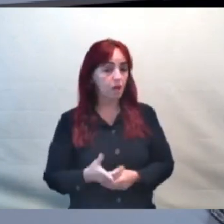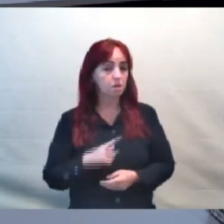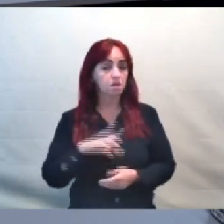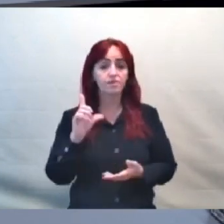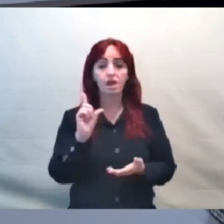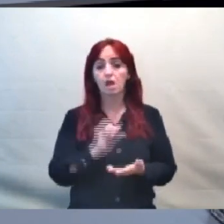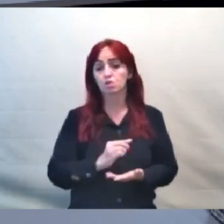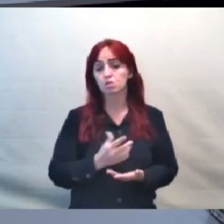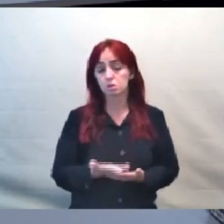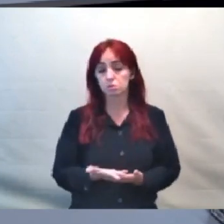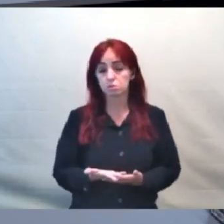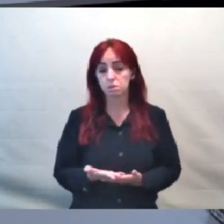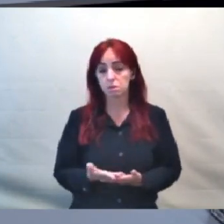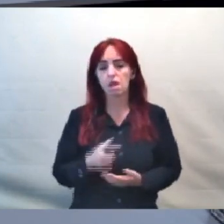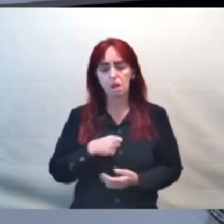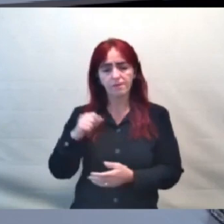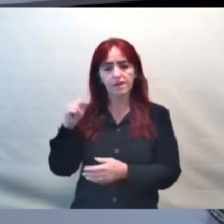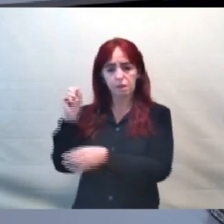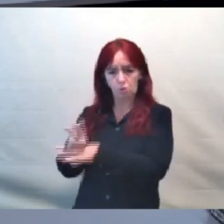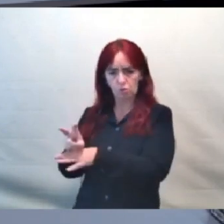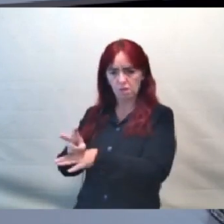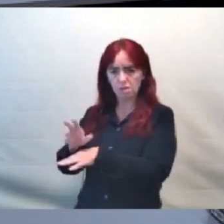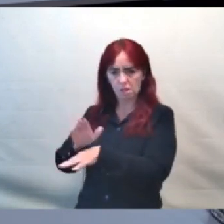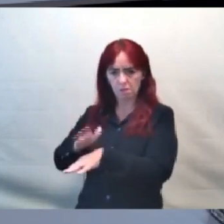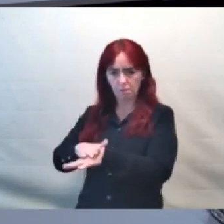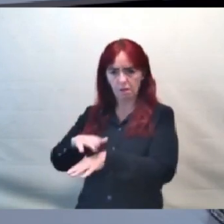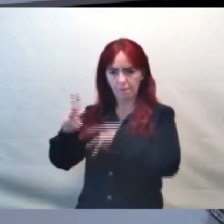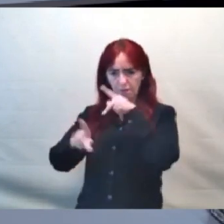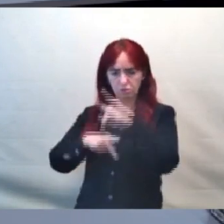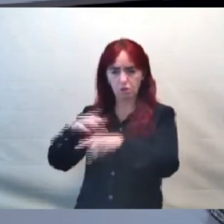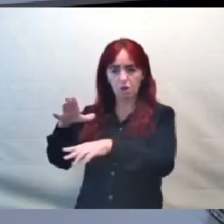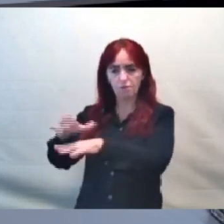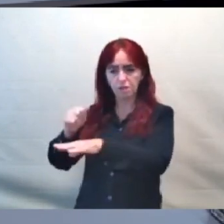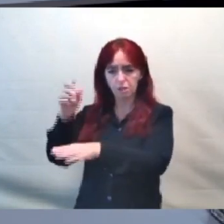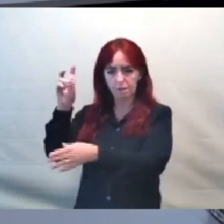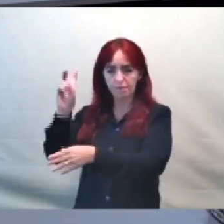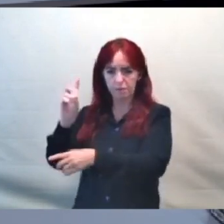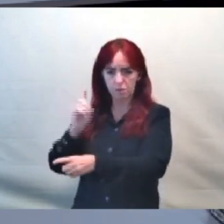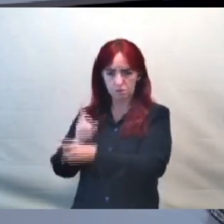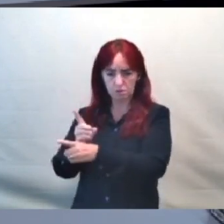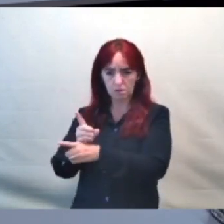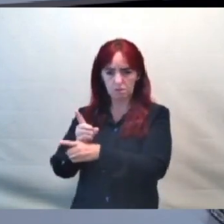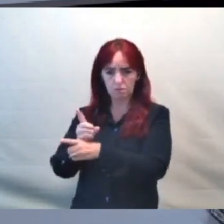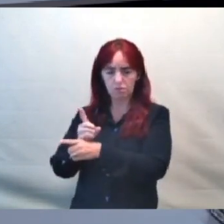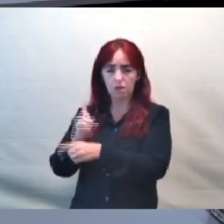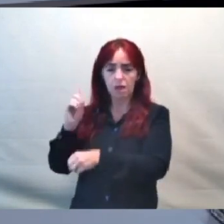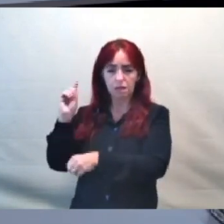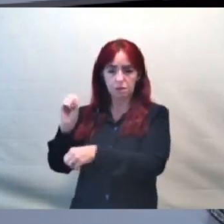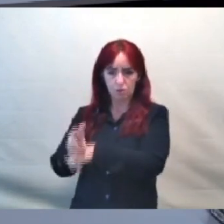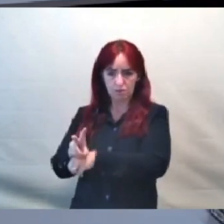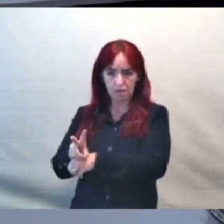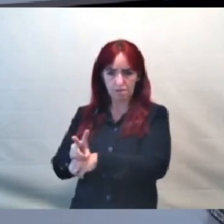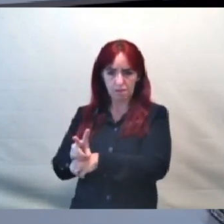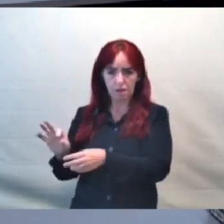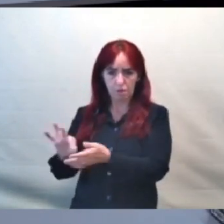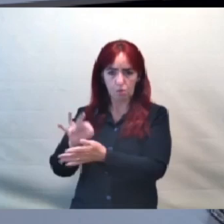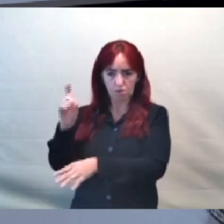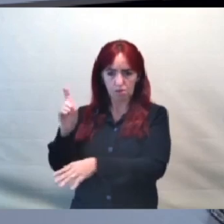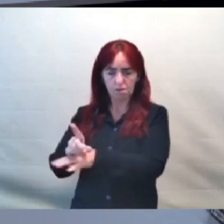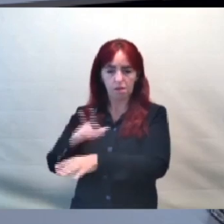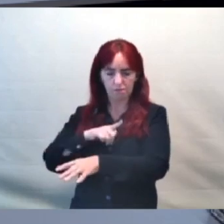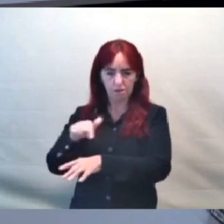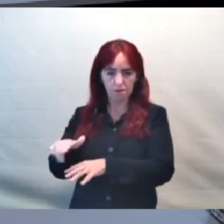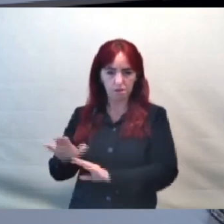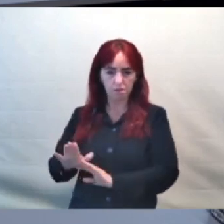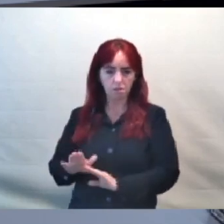esse período que a gente está vivendo? Sim, momento. Nós estamos recompondo as equipes. Mas já recompondo ou não? Ainda vai contratar? A finalização da recomposição é agora